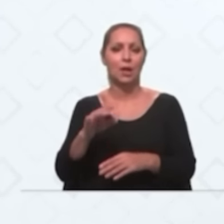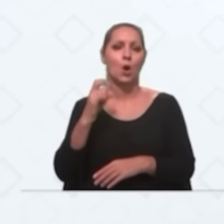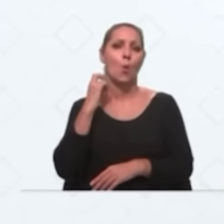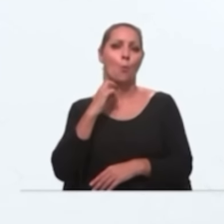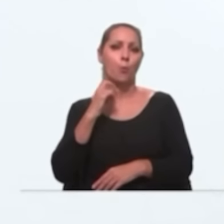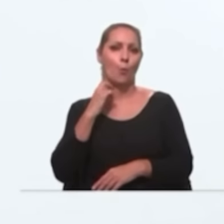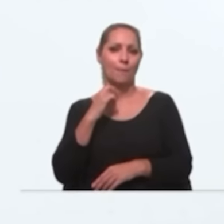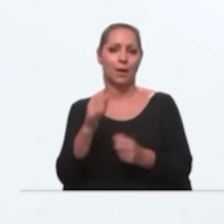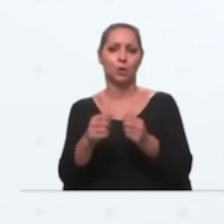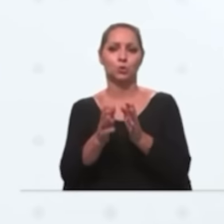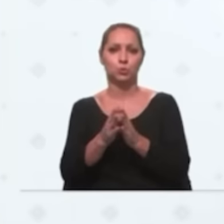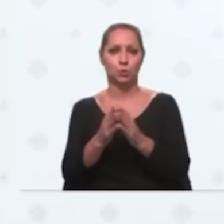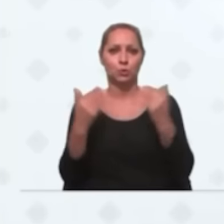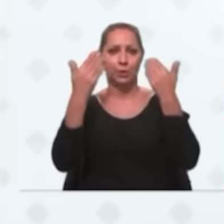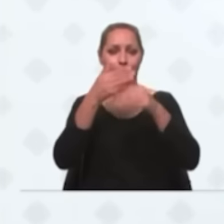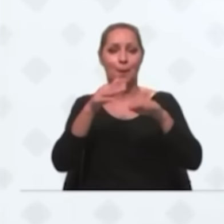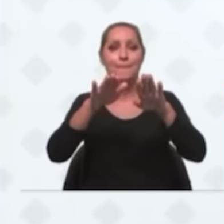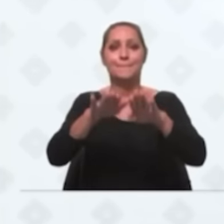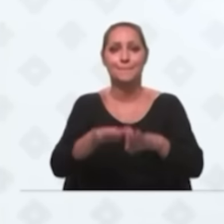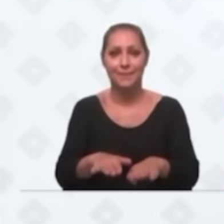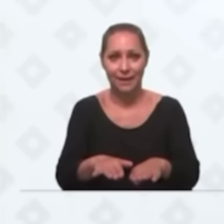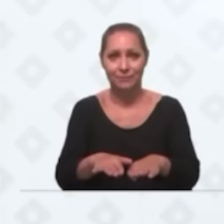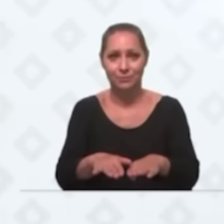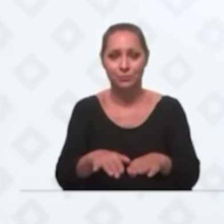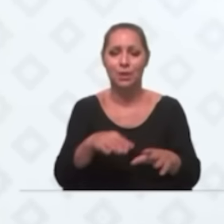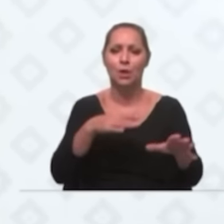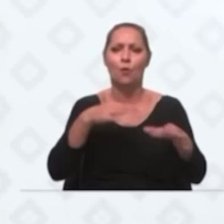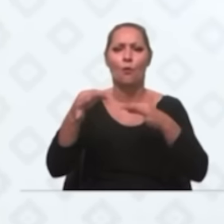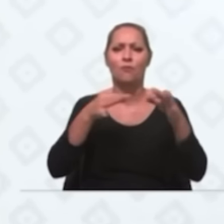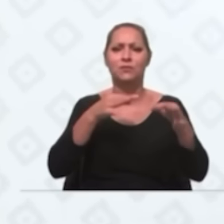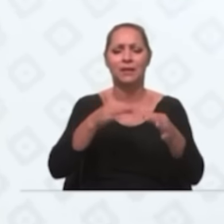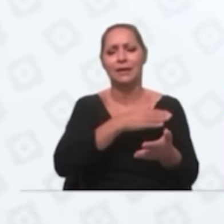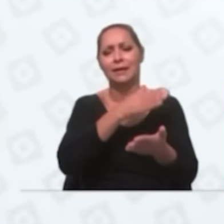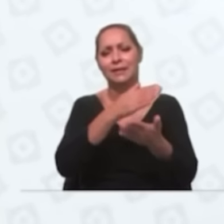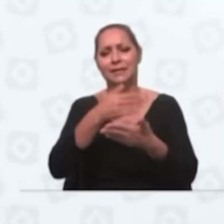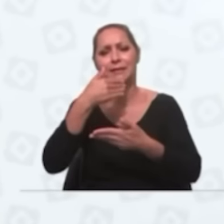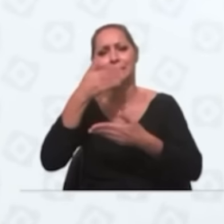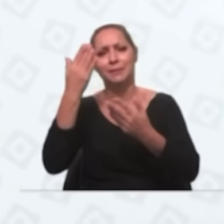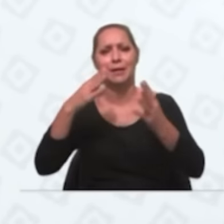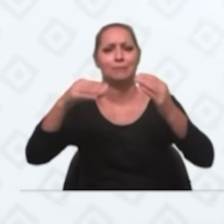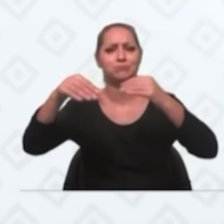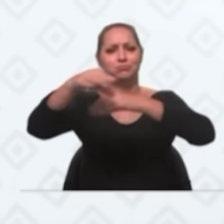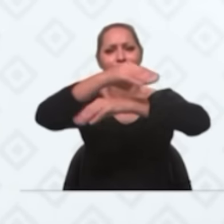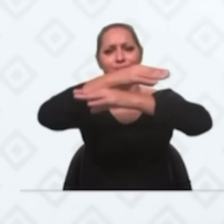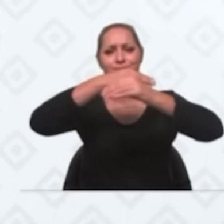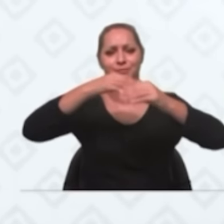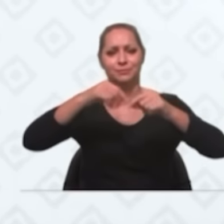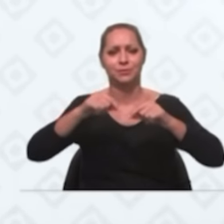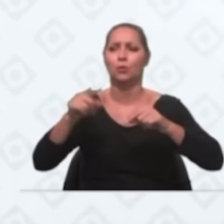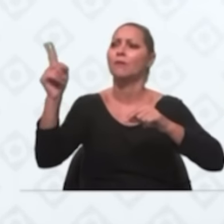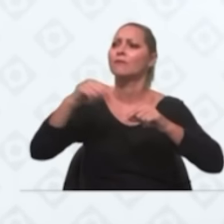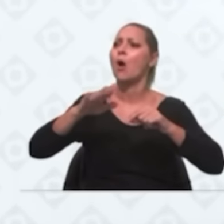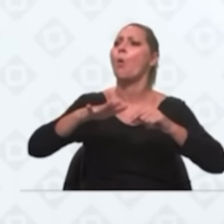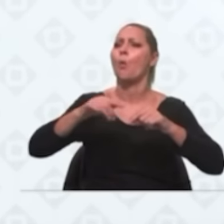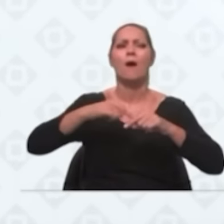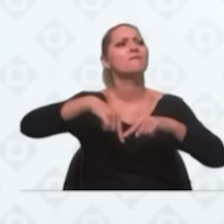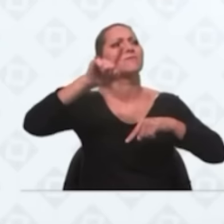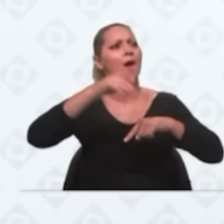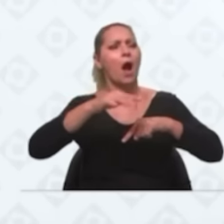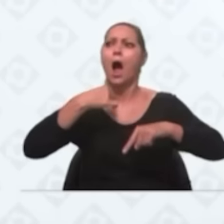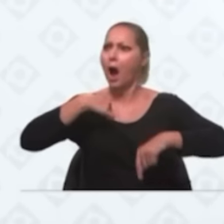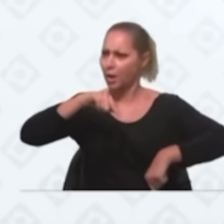quando vinhamos de espetáculos e ficávamos na converseta até às tantas da manhã, ali uns com os outros. Era o ponto de encontro. E de onde é que vens e para onde é que vais? Ah, já